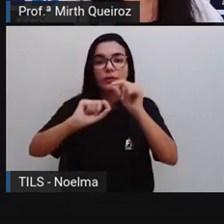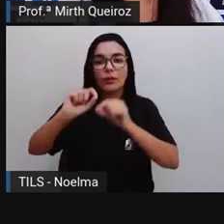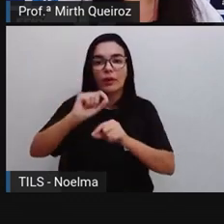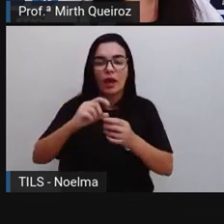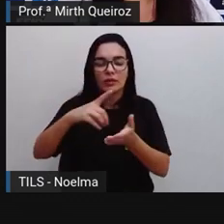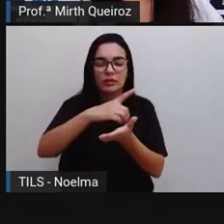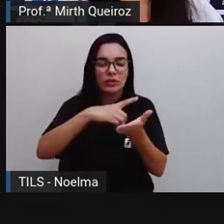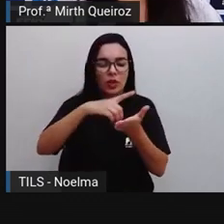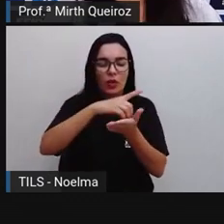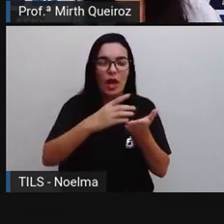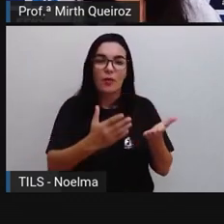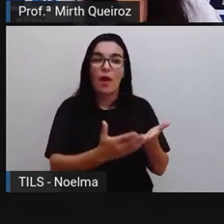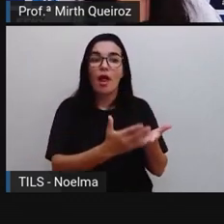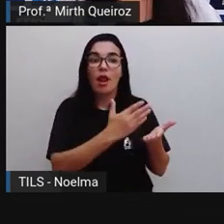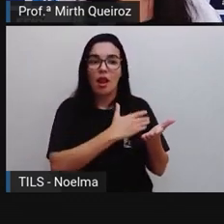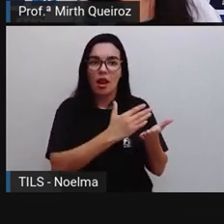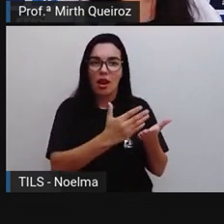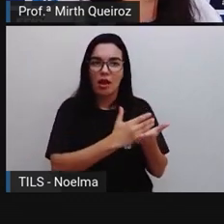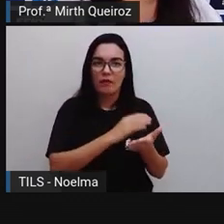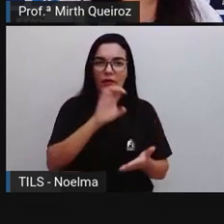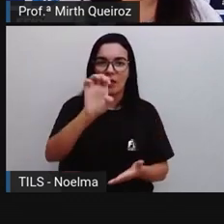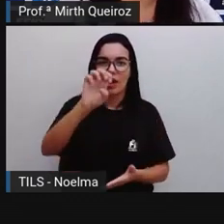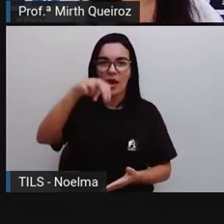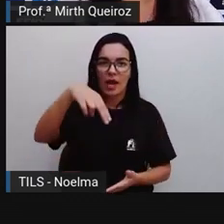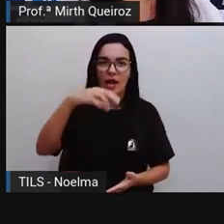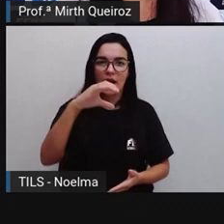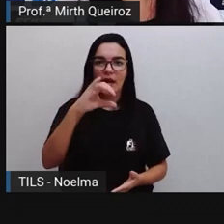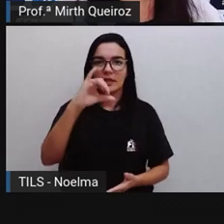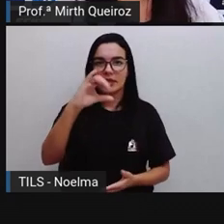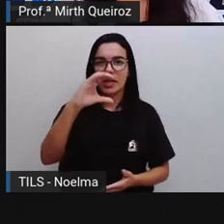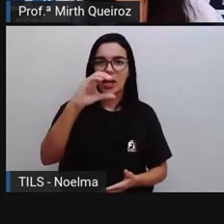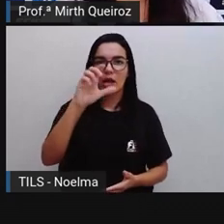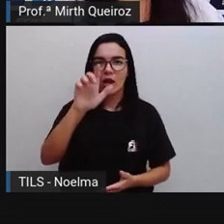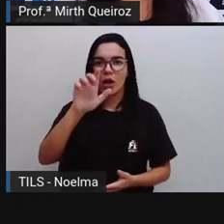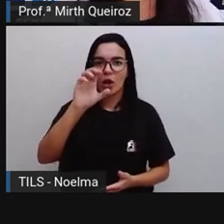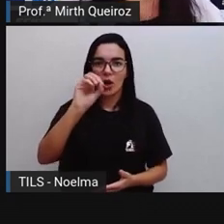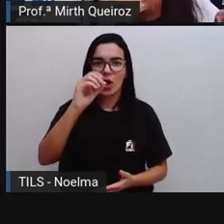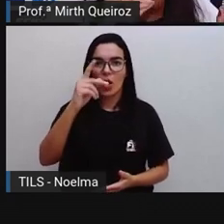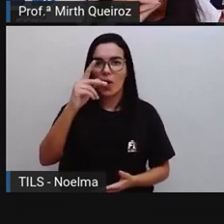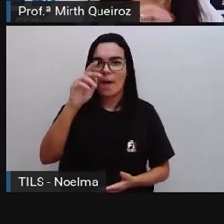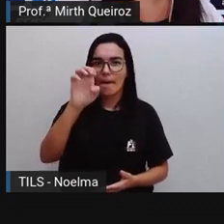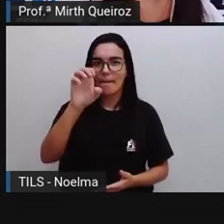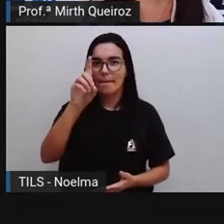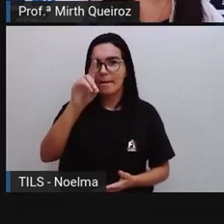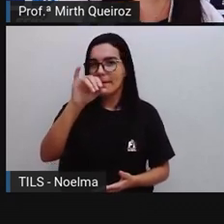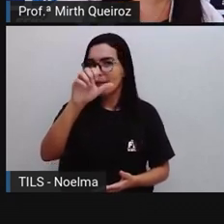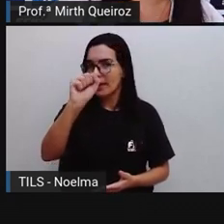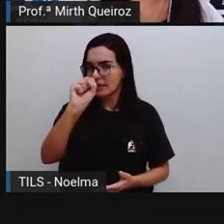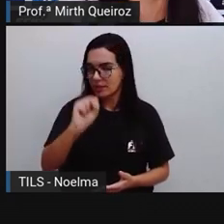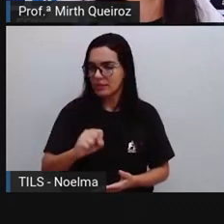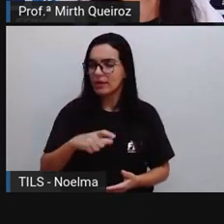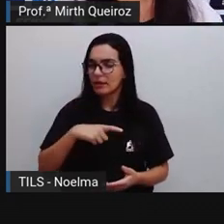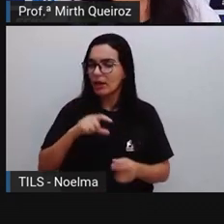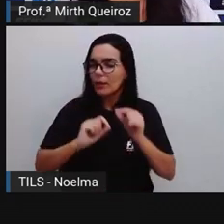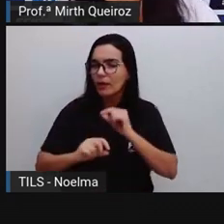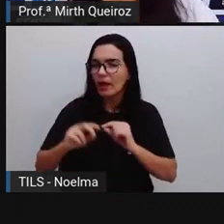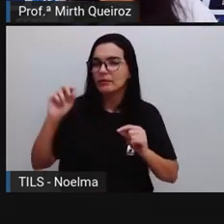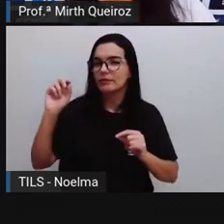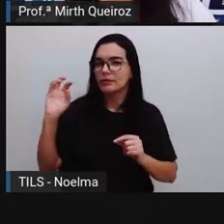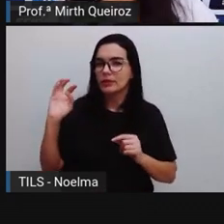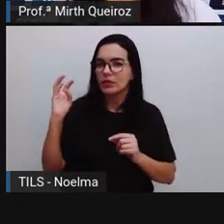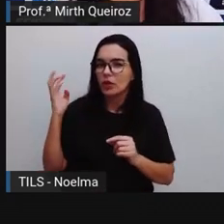e enciclopédias. Então, verbetes é um tipo de quê? De texto de